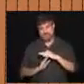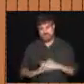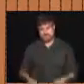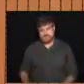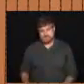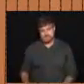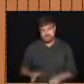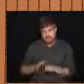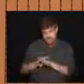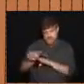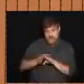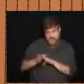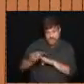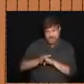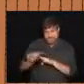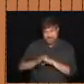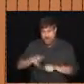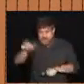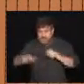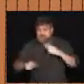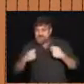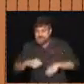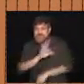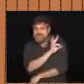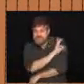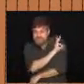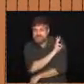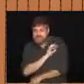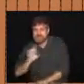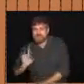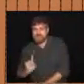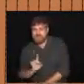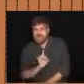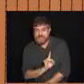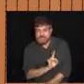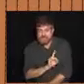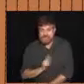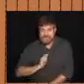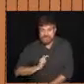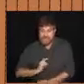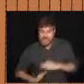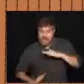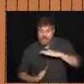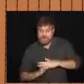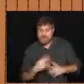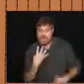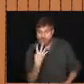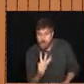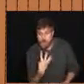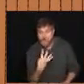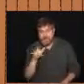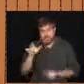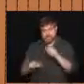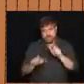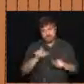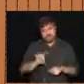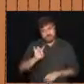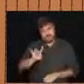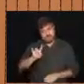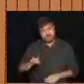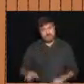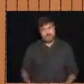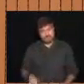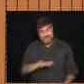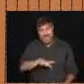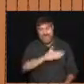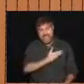é a orientação para os cidadãos que demandem dos serviços públicos. Lembrando que